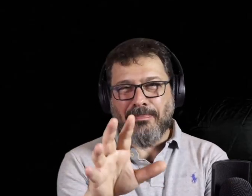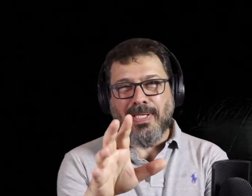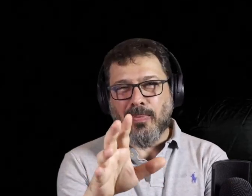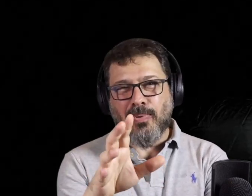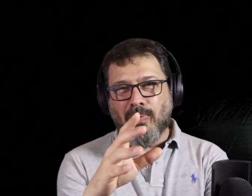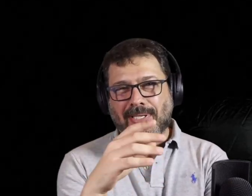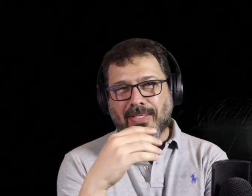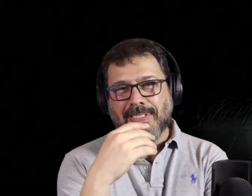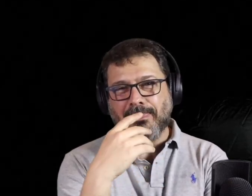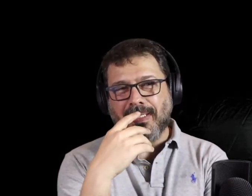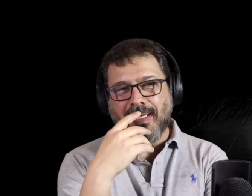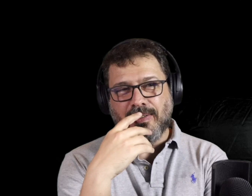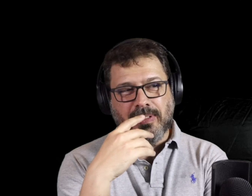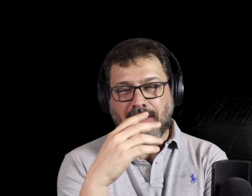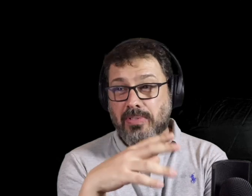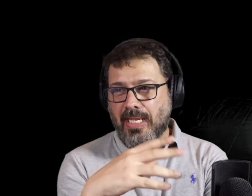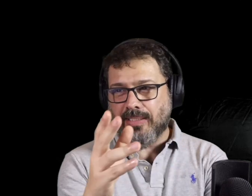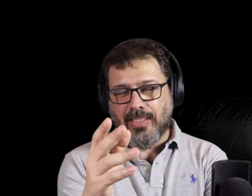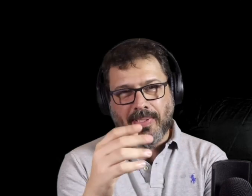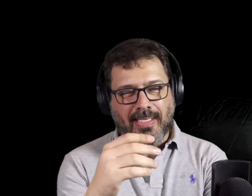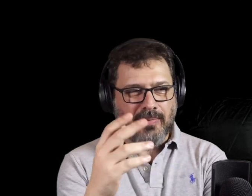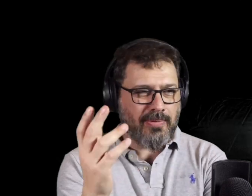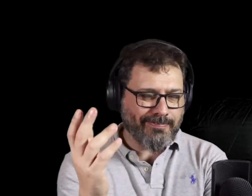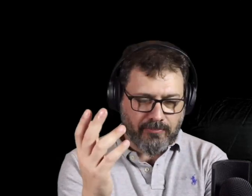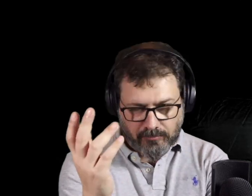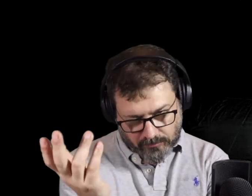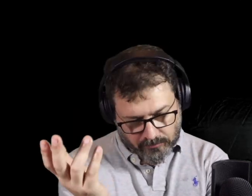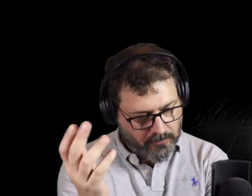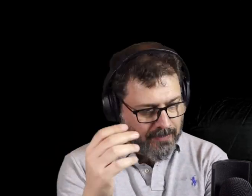Eu implico um pouco com essa coisa maniqueísta, ter o certo e ter o errado.